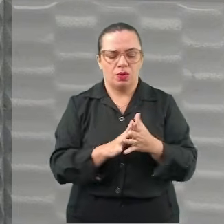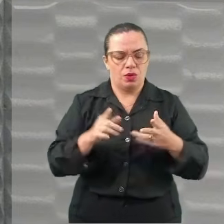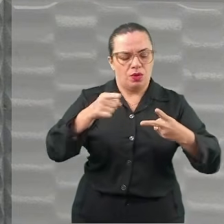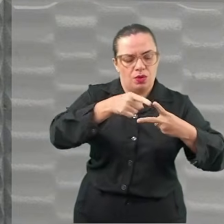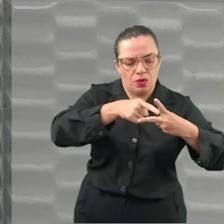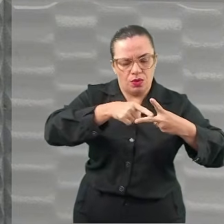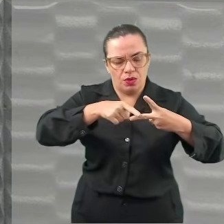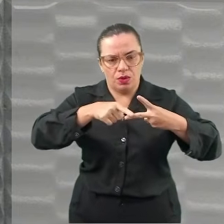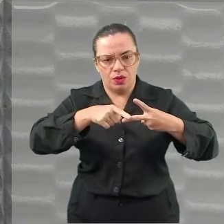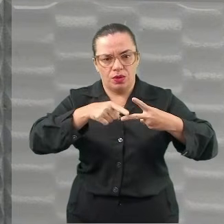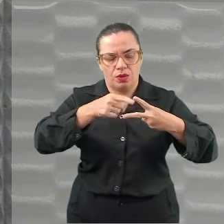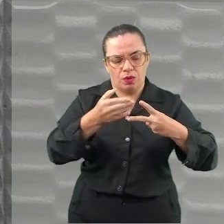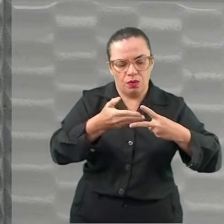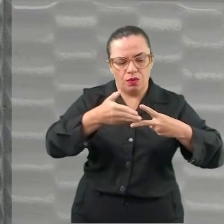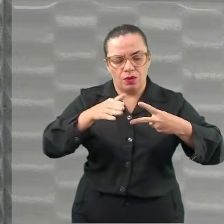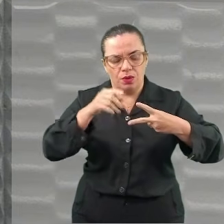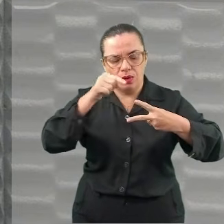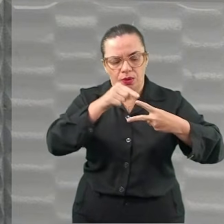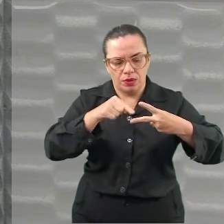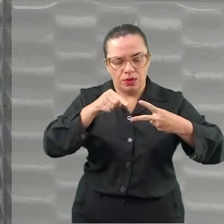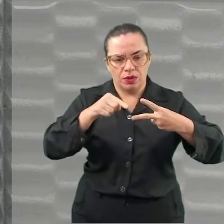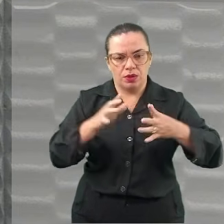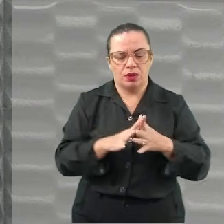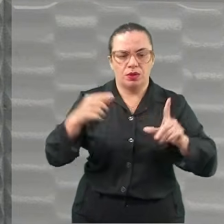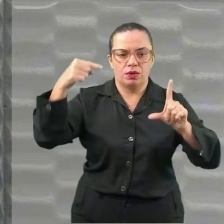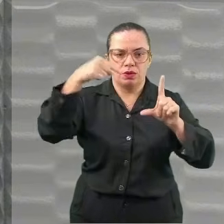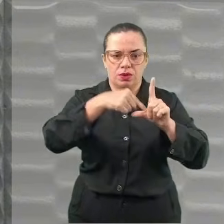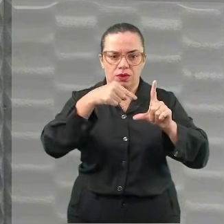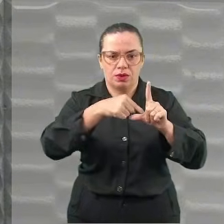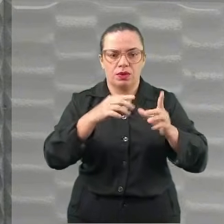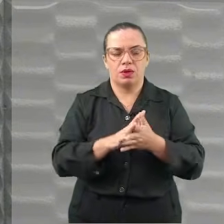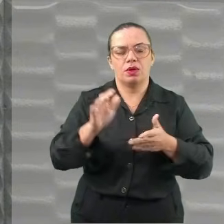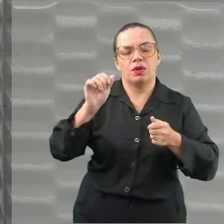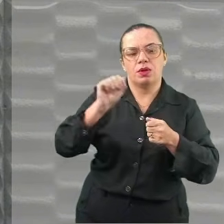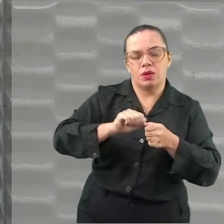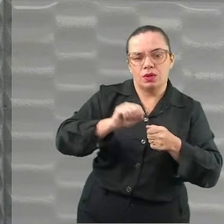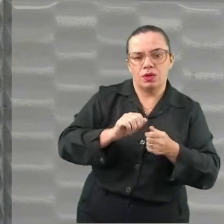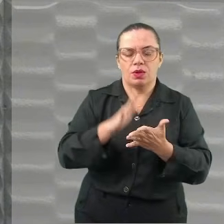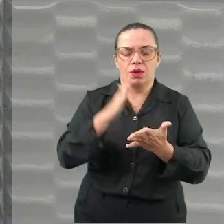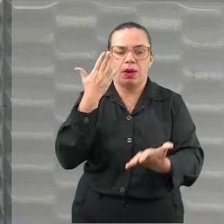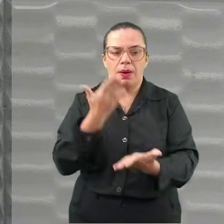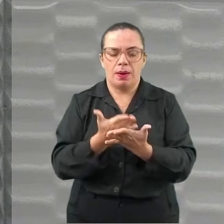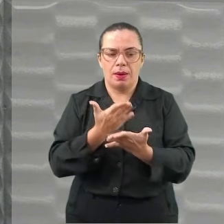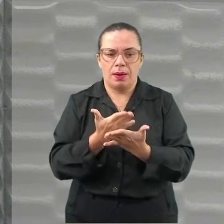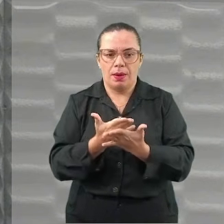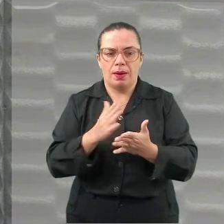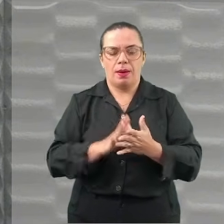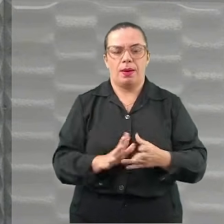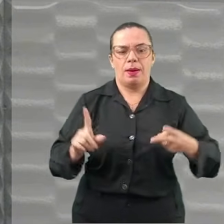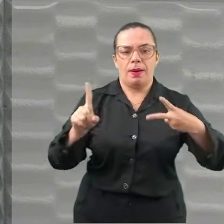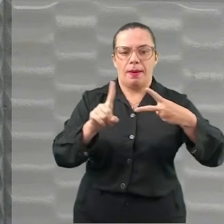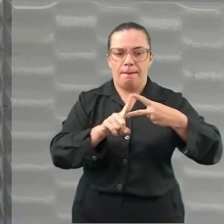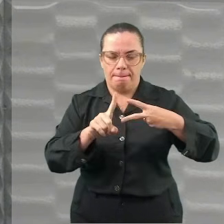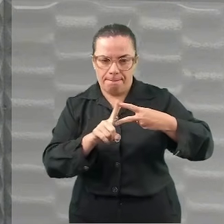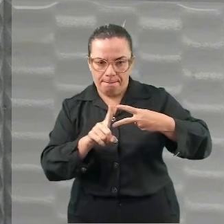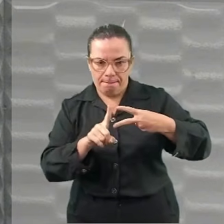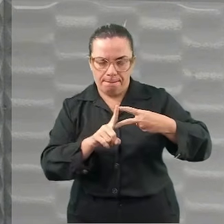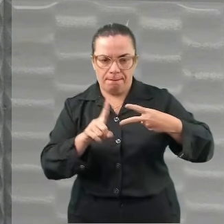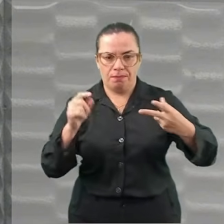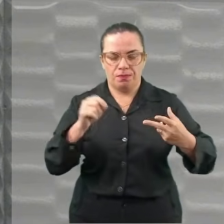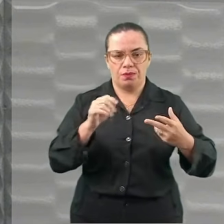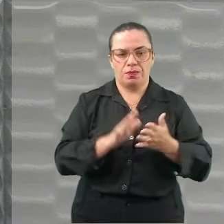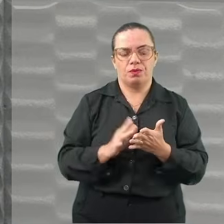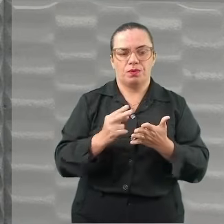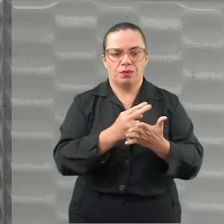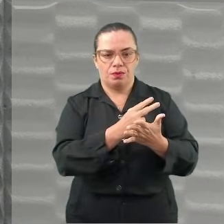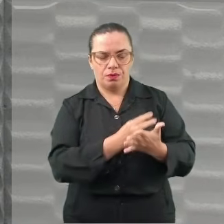interno, ângulo externo, diagonais. Então a gente vai fazer um estudo sobre esses polígonos, essas figuras